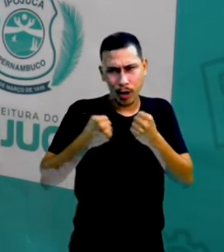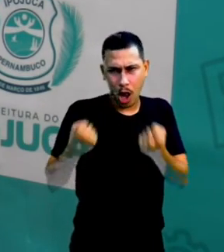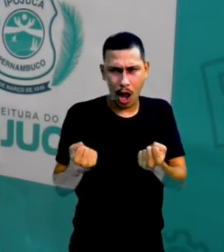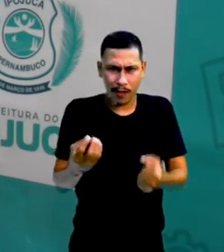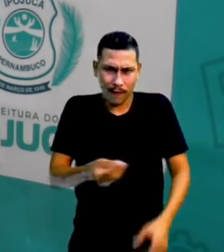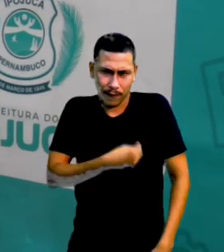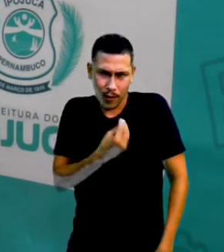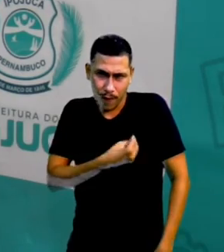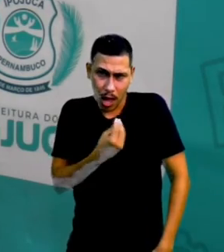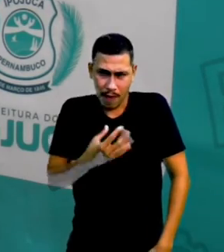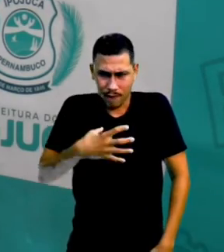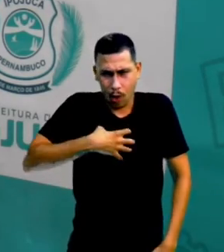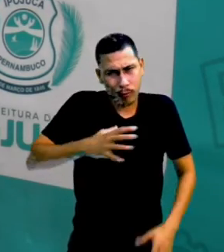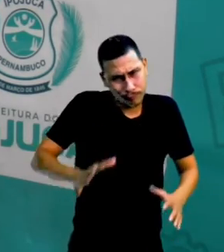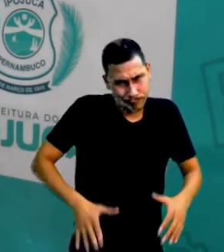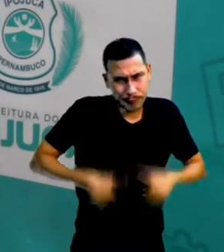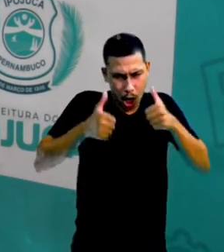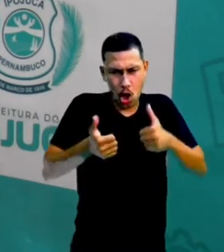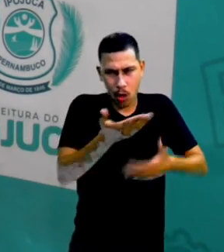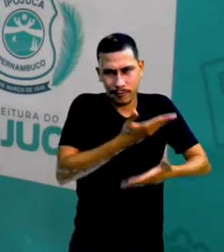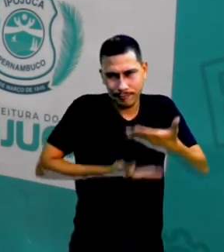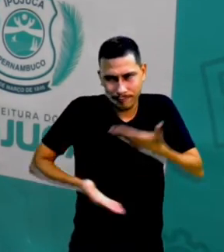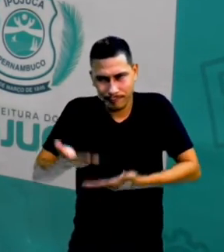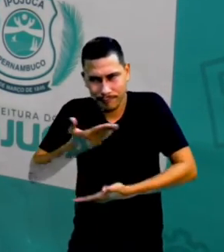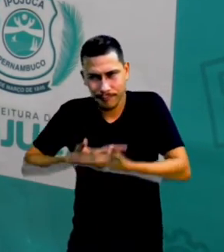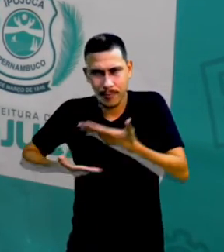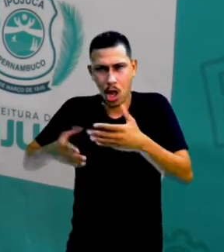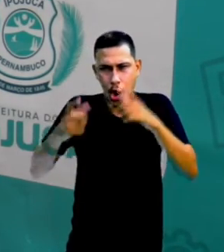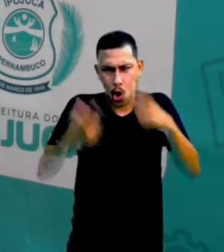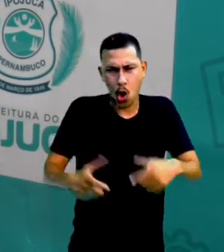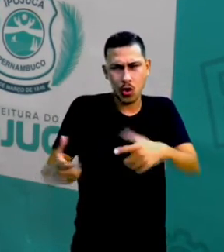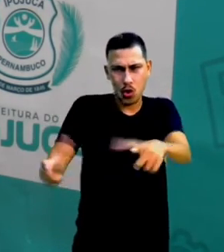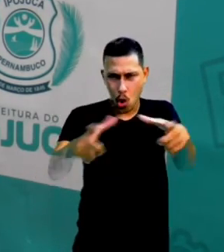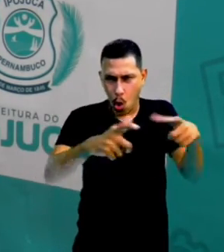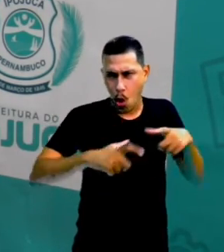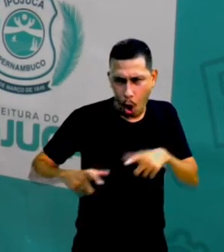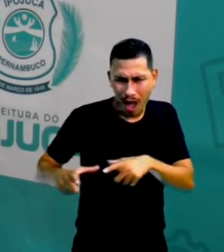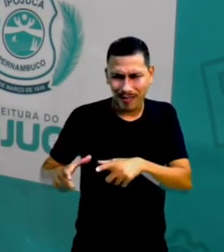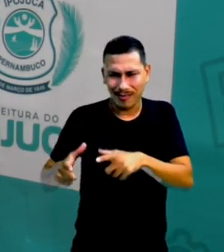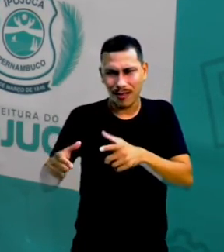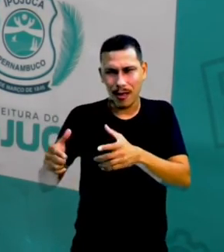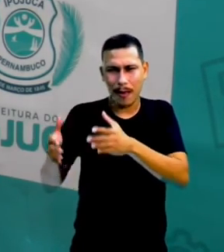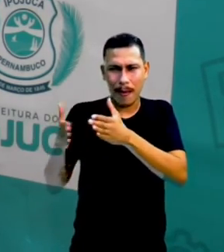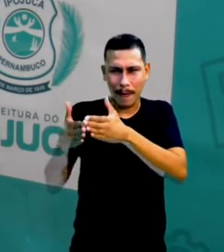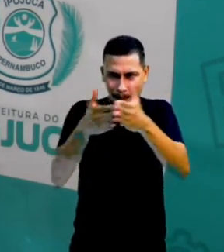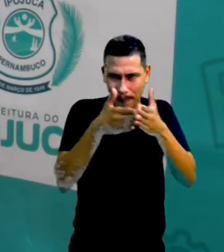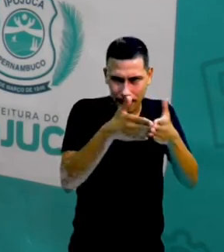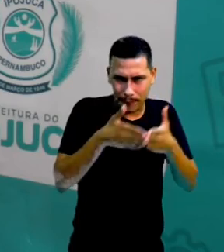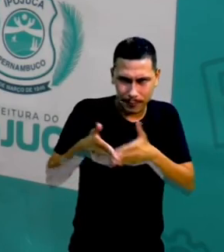viver numa condição melhor, em algumas localidades específicas.